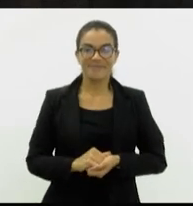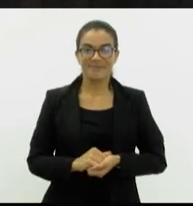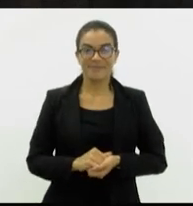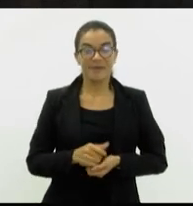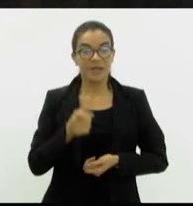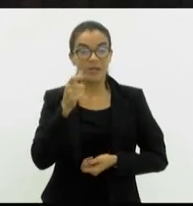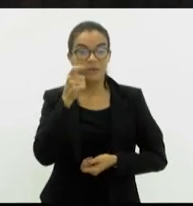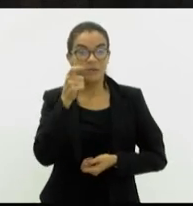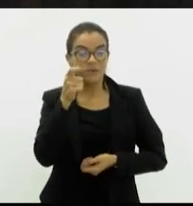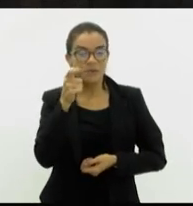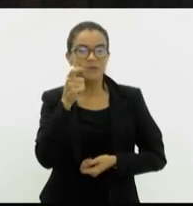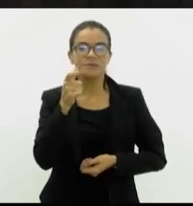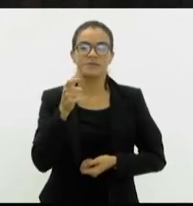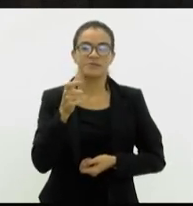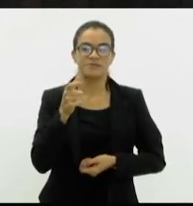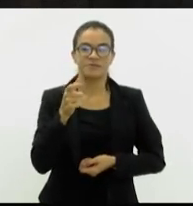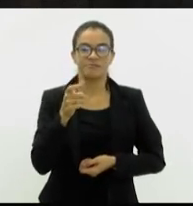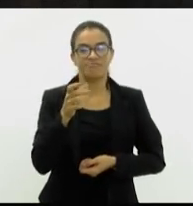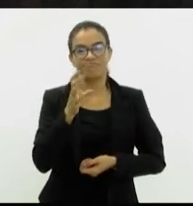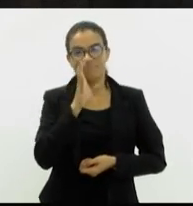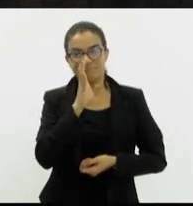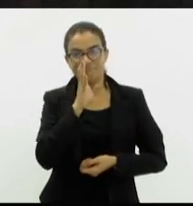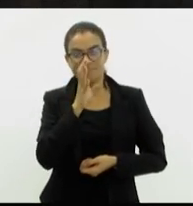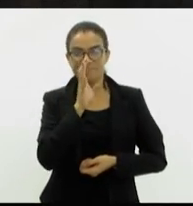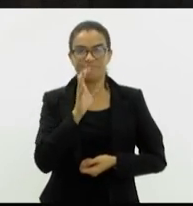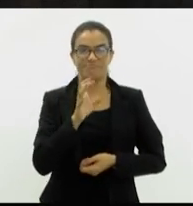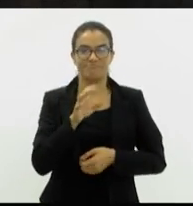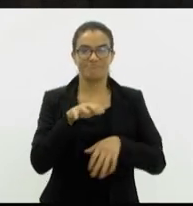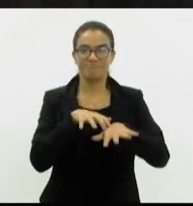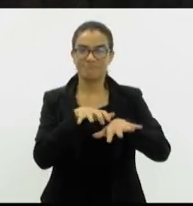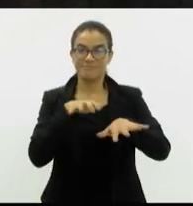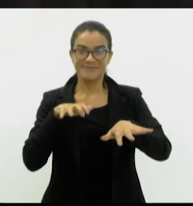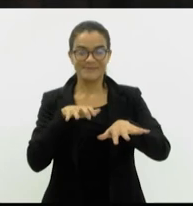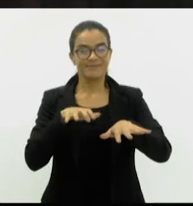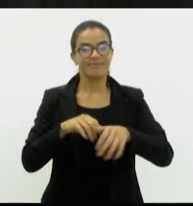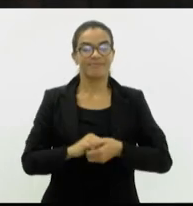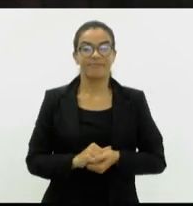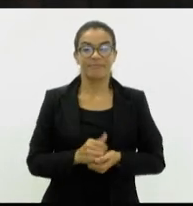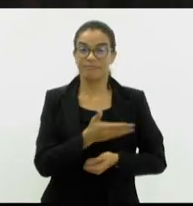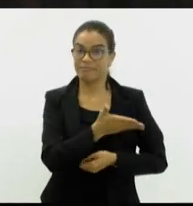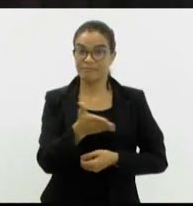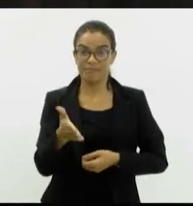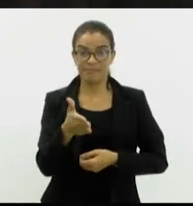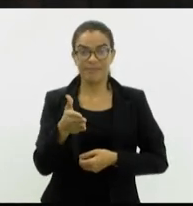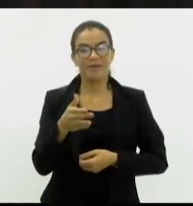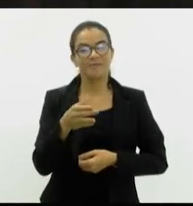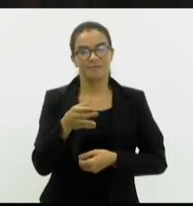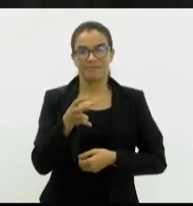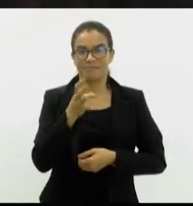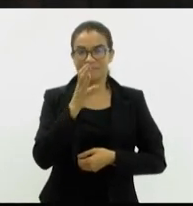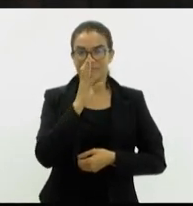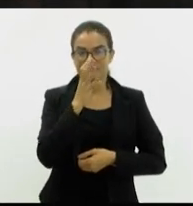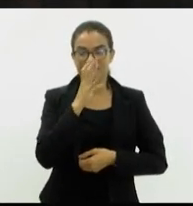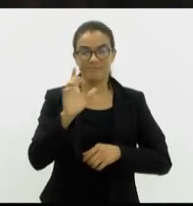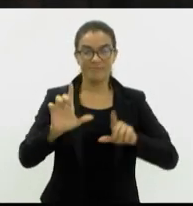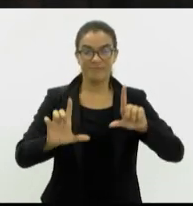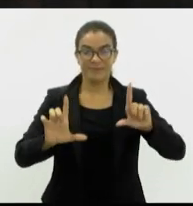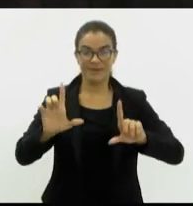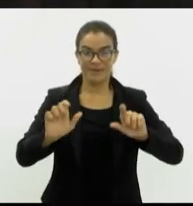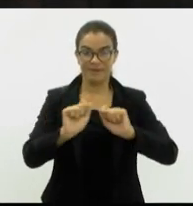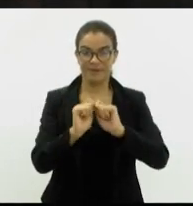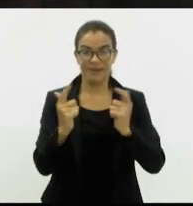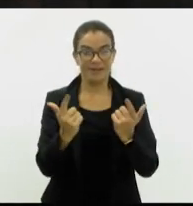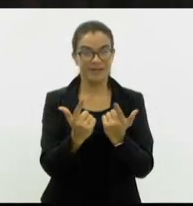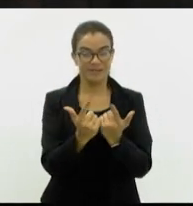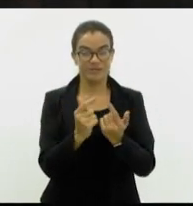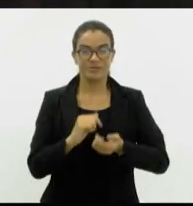assistem de forma remota senhores telespectadores da TV